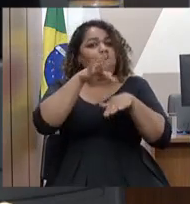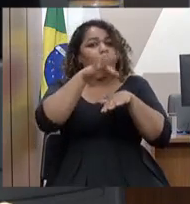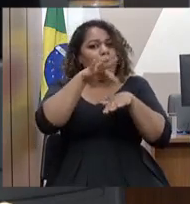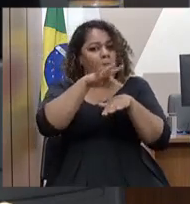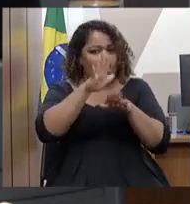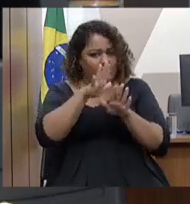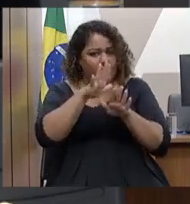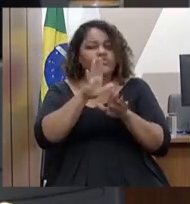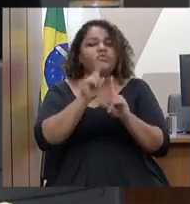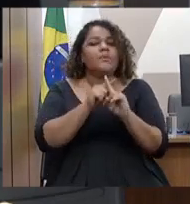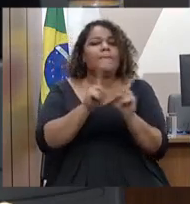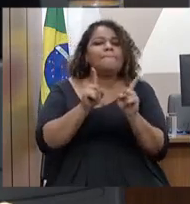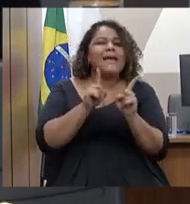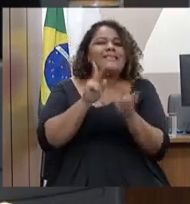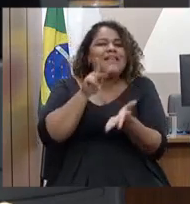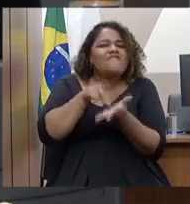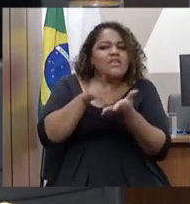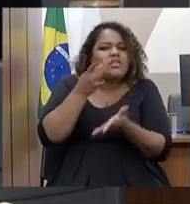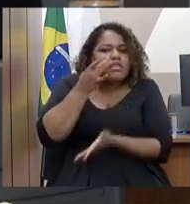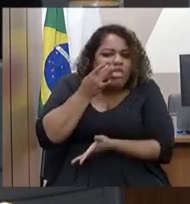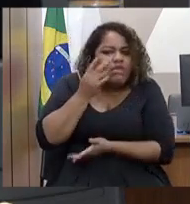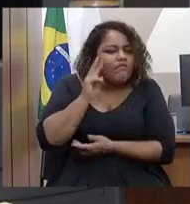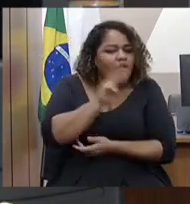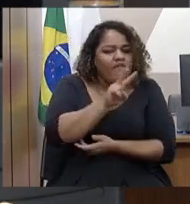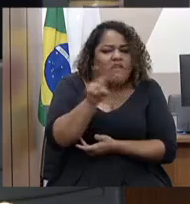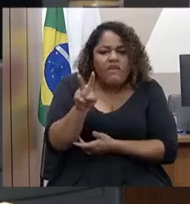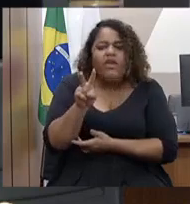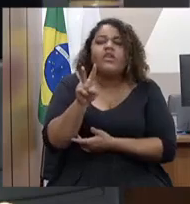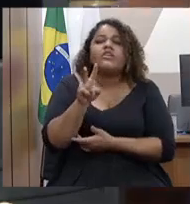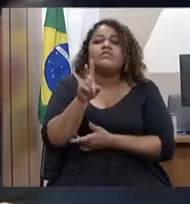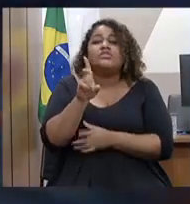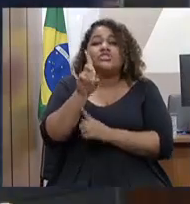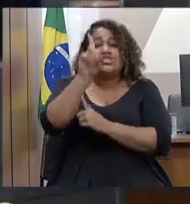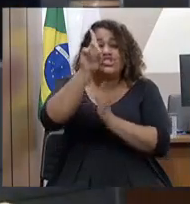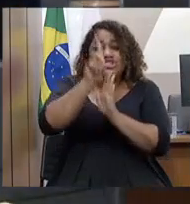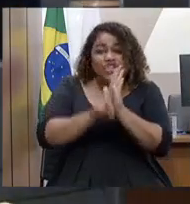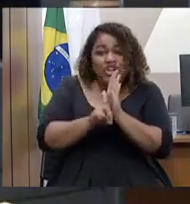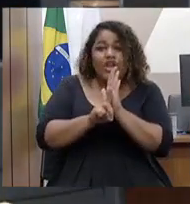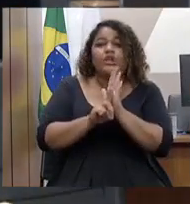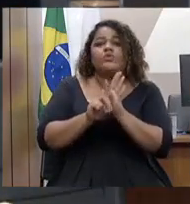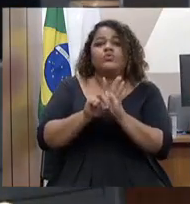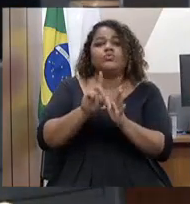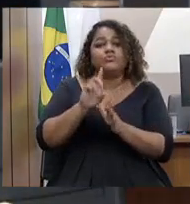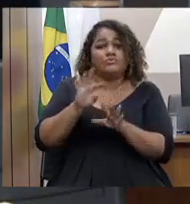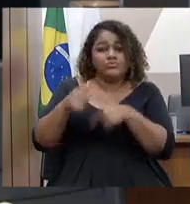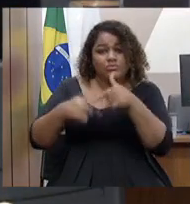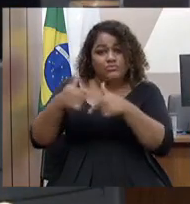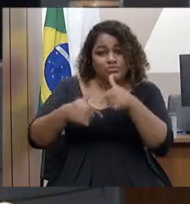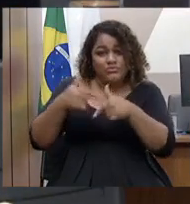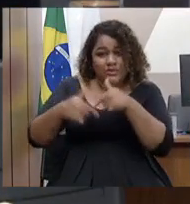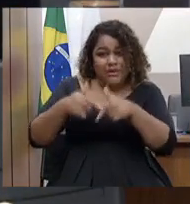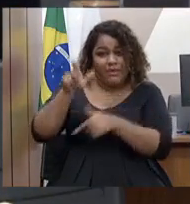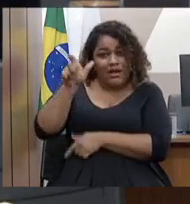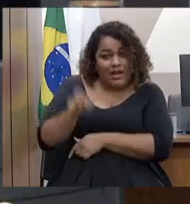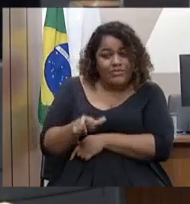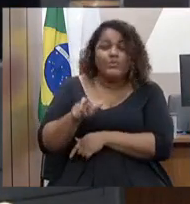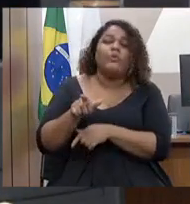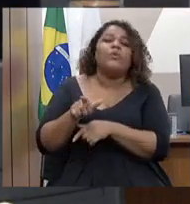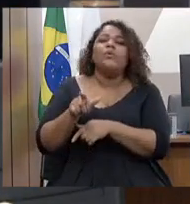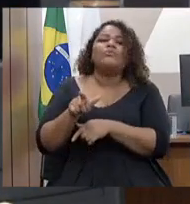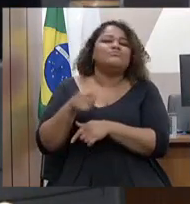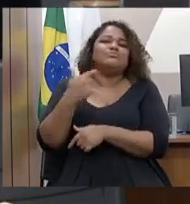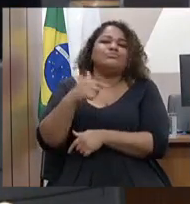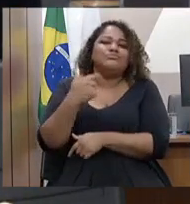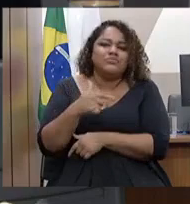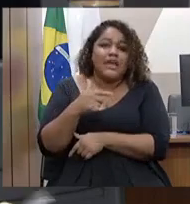existe a garantia dos direitos dos trabalhadores e a efetivação dessa normativa que protege o meio ambiente do trabalho